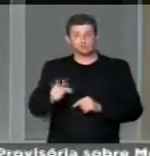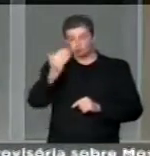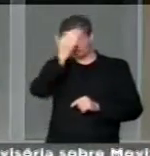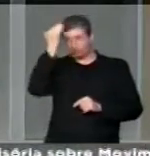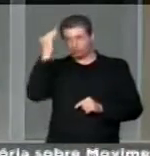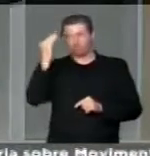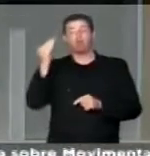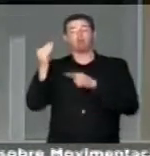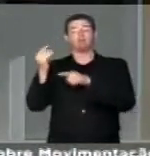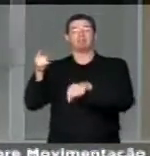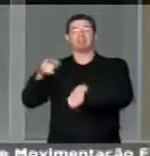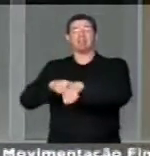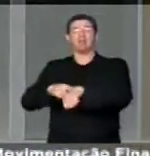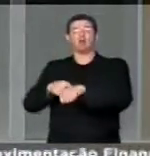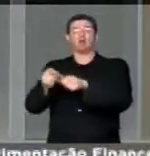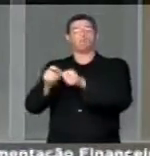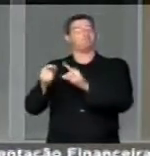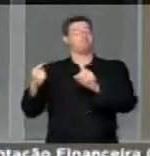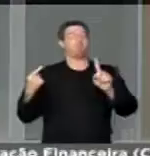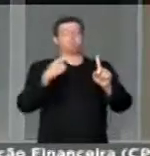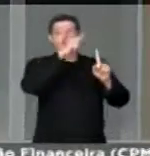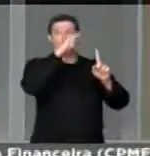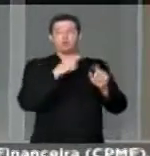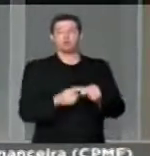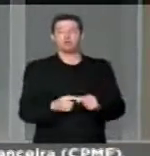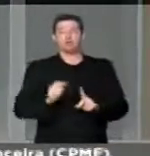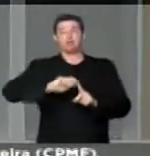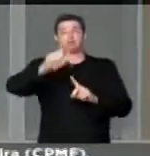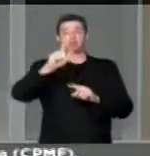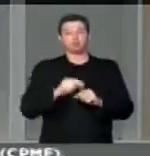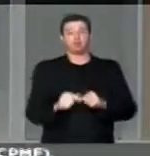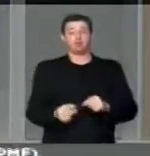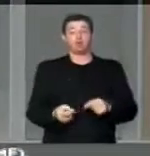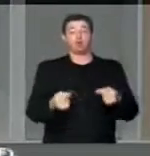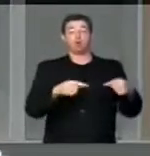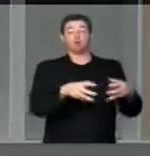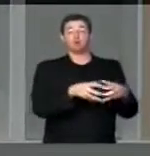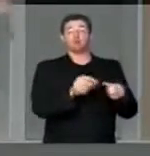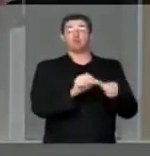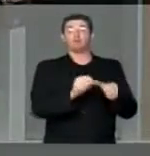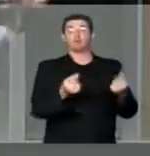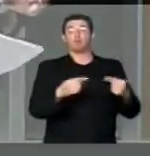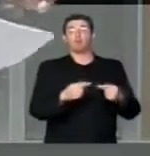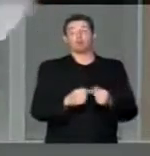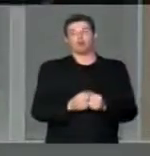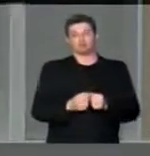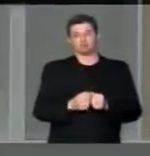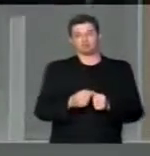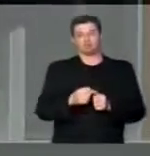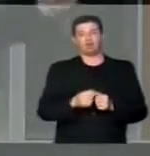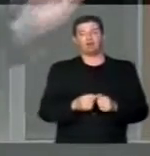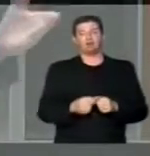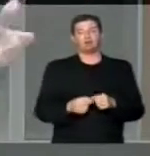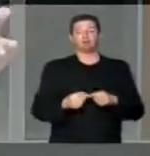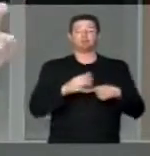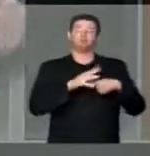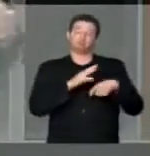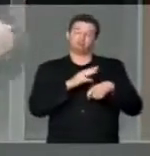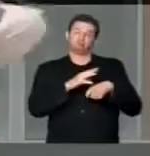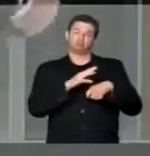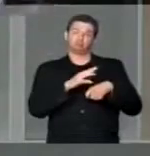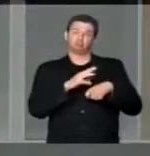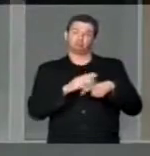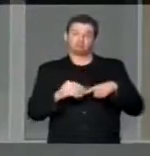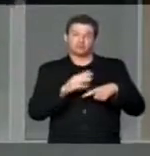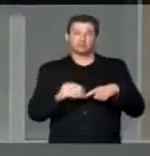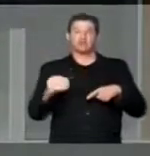Eduardo Cunha ameaçou os do outro lado. A oposição de direita fazia o contrário. Bajularam o senhor Eduardo Cunha,